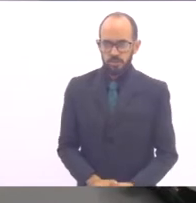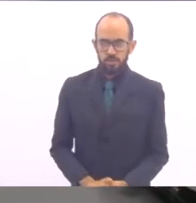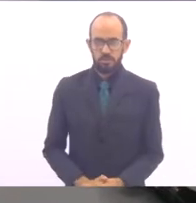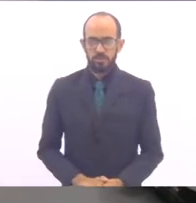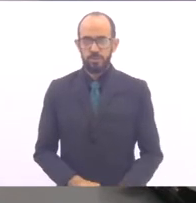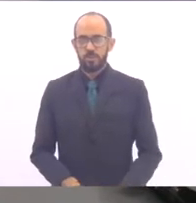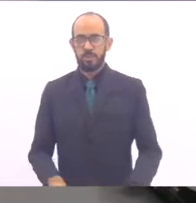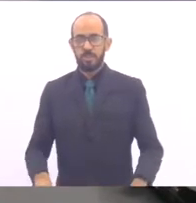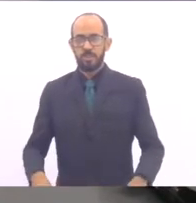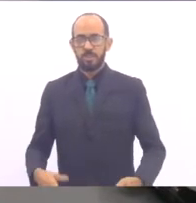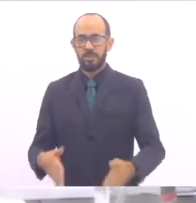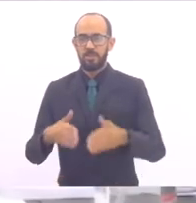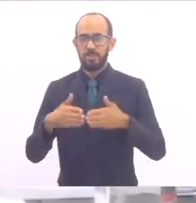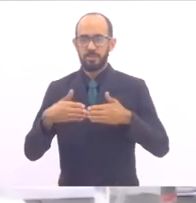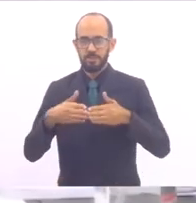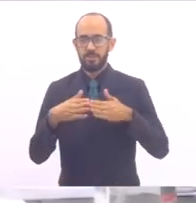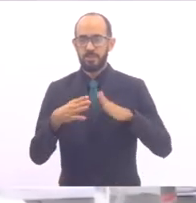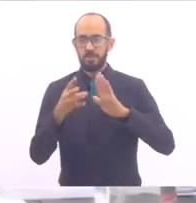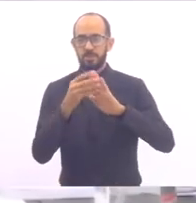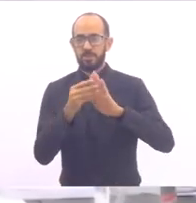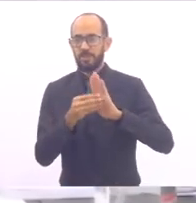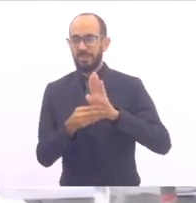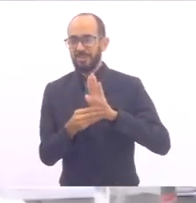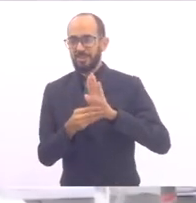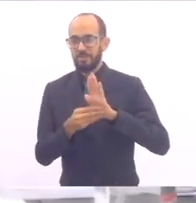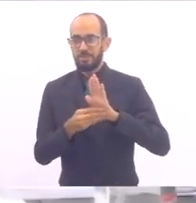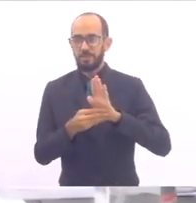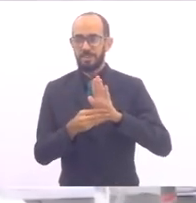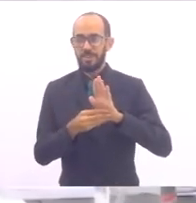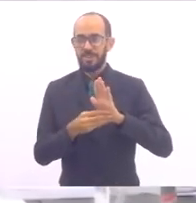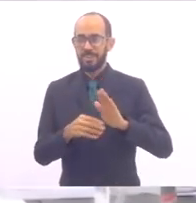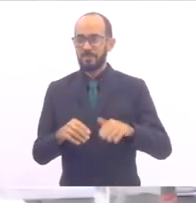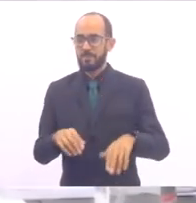licenciamento e cadastro. Então,